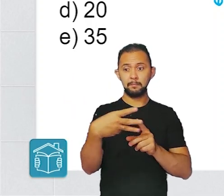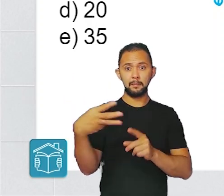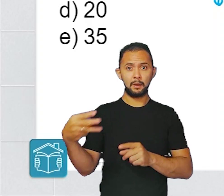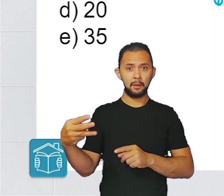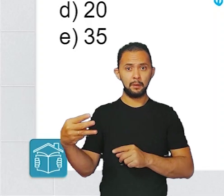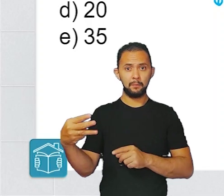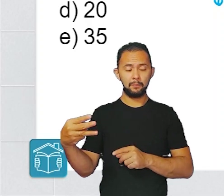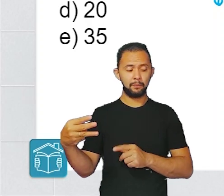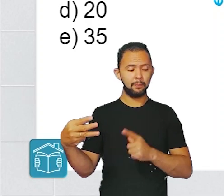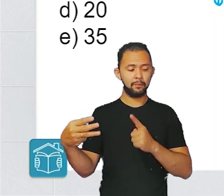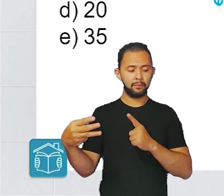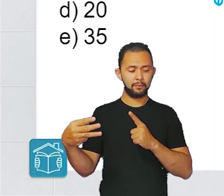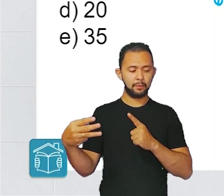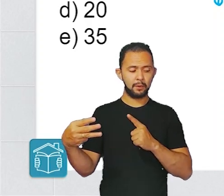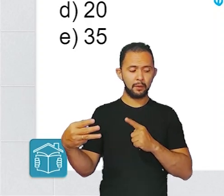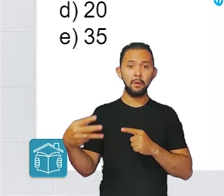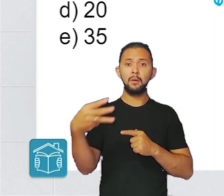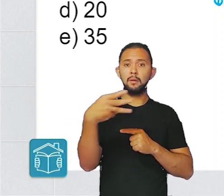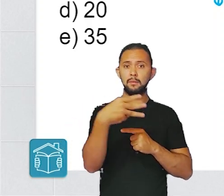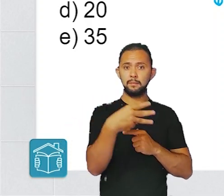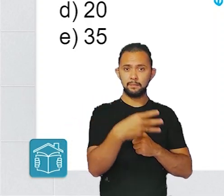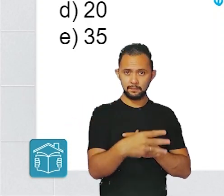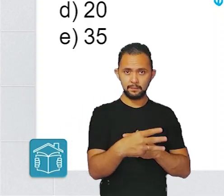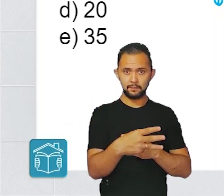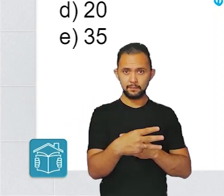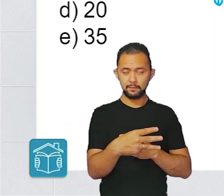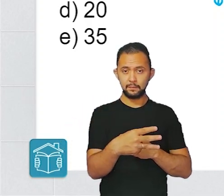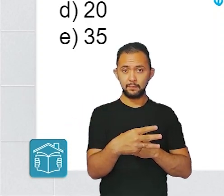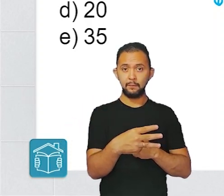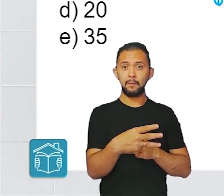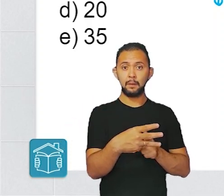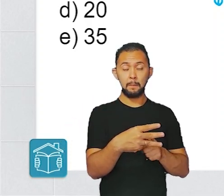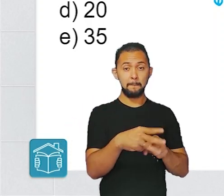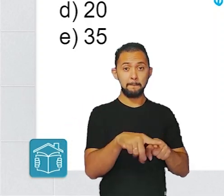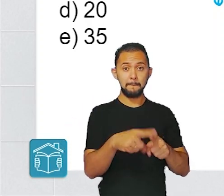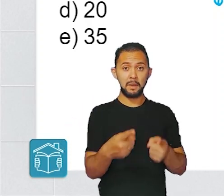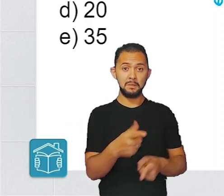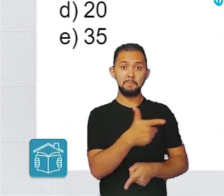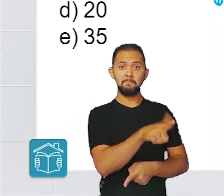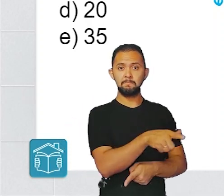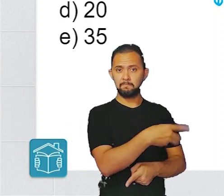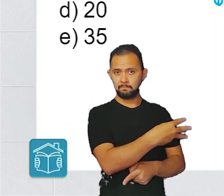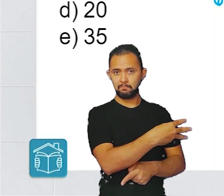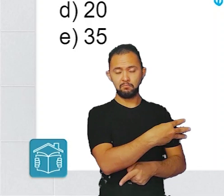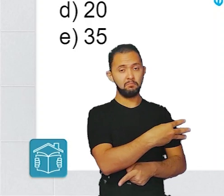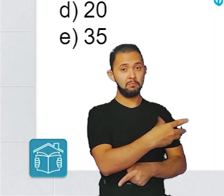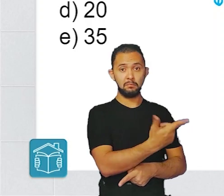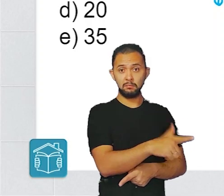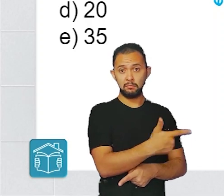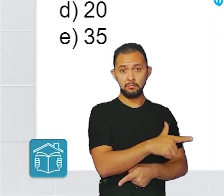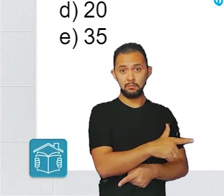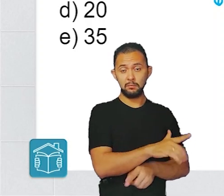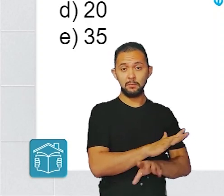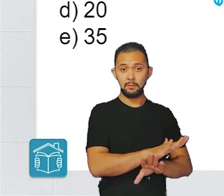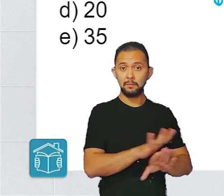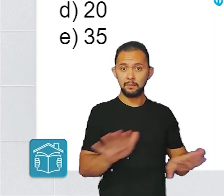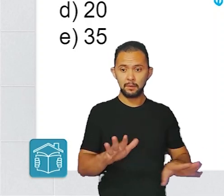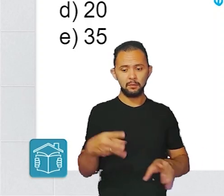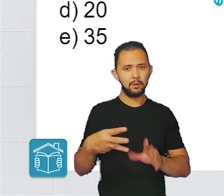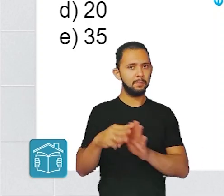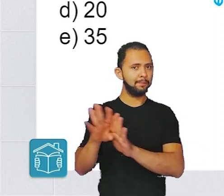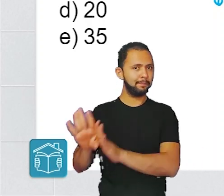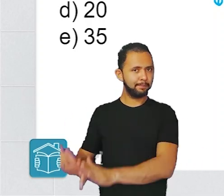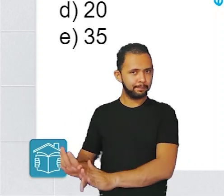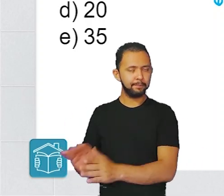apareceu aqui, apareceu nos fatores de 96, mas não apareceu nos de 64. Então, esquece, você não vai considerar